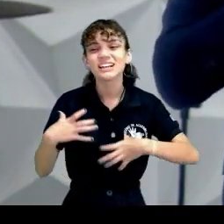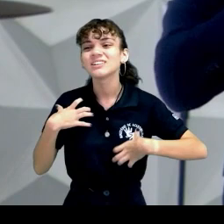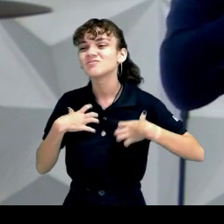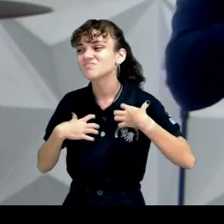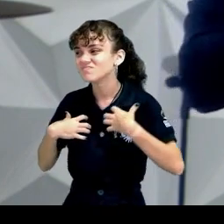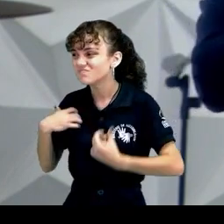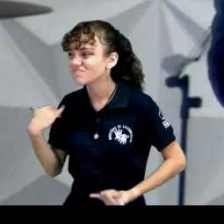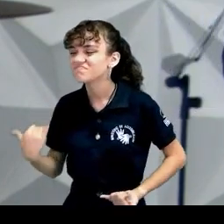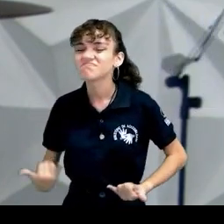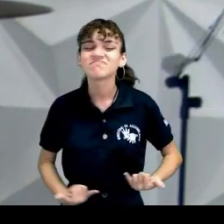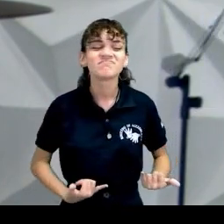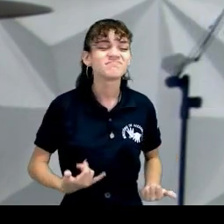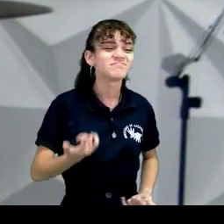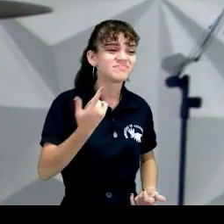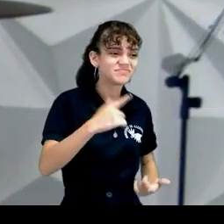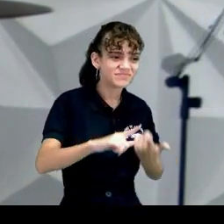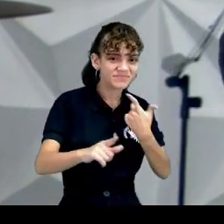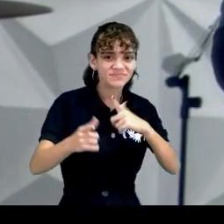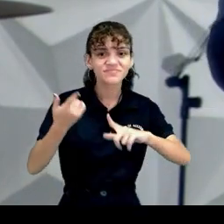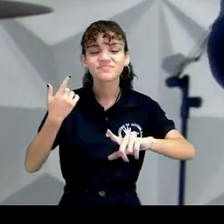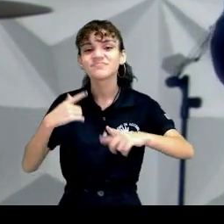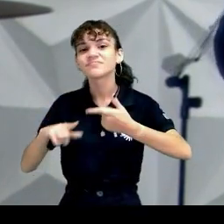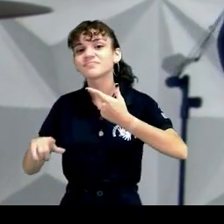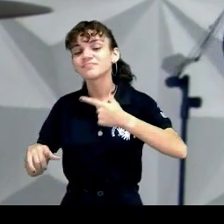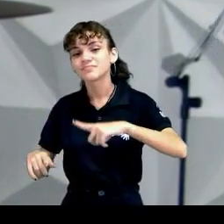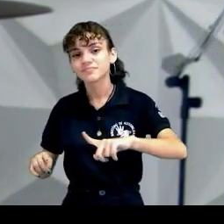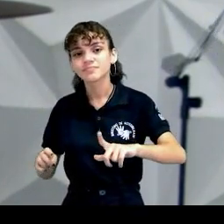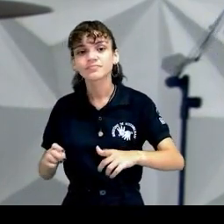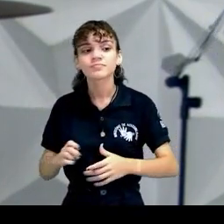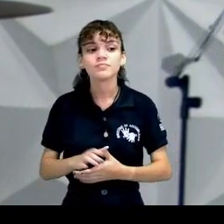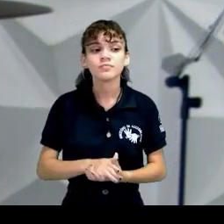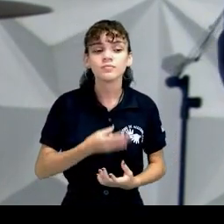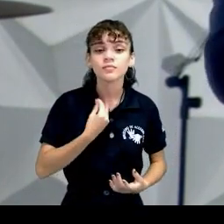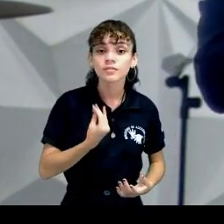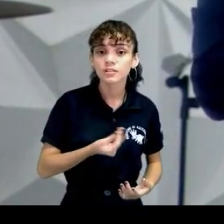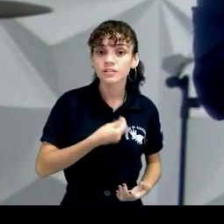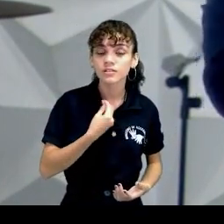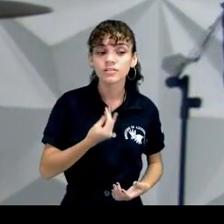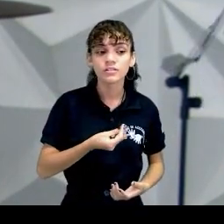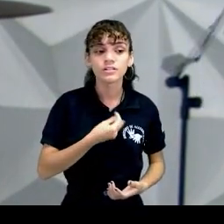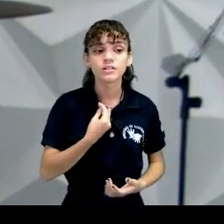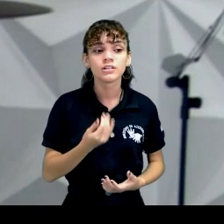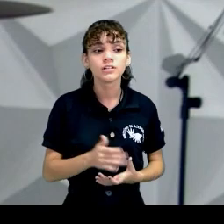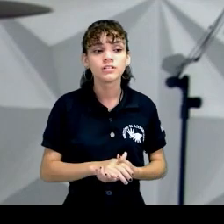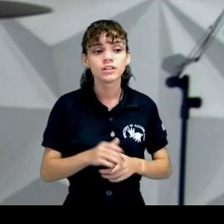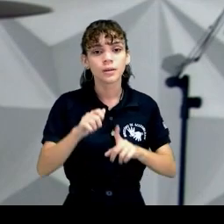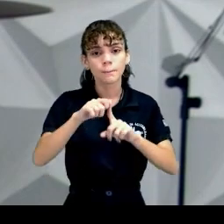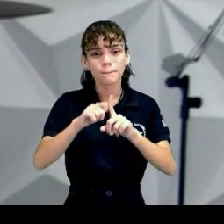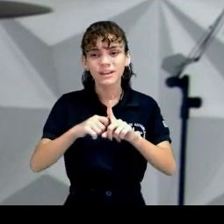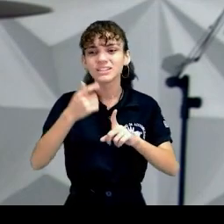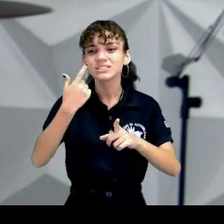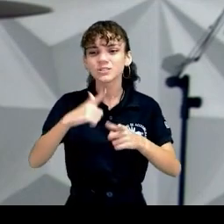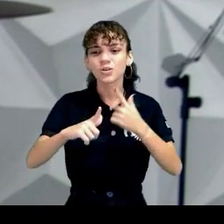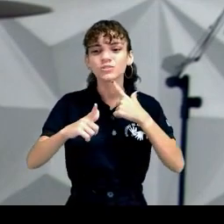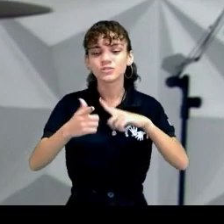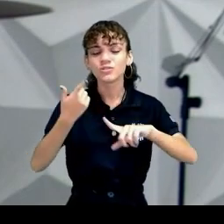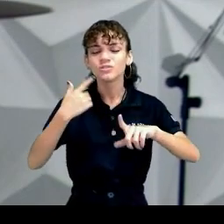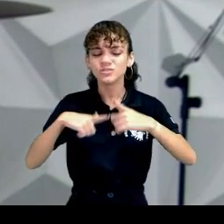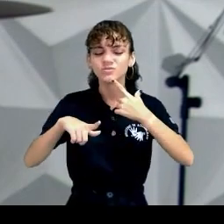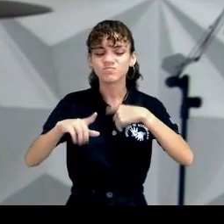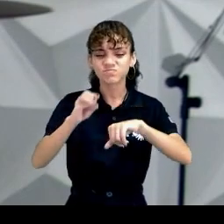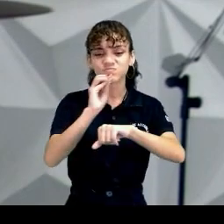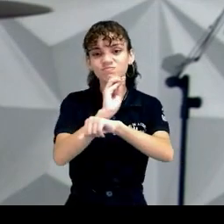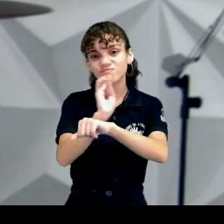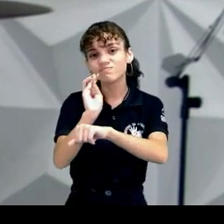meses seguidos no hospital, cuidando de um, cuidando do outro. Talvez você tenha passado já por uma experiência assim, ou uma dificuldade que